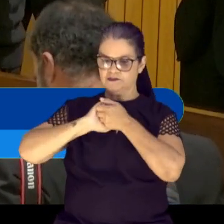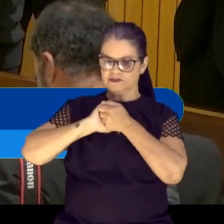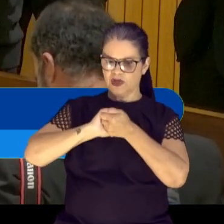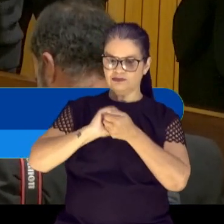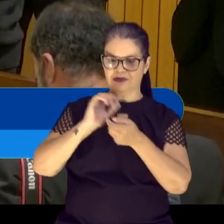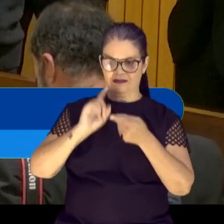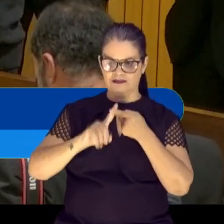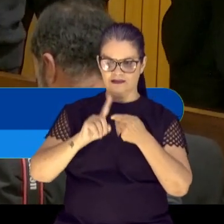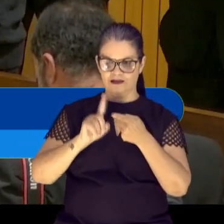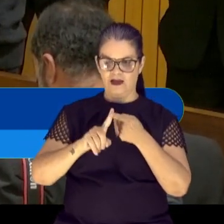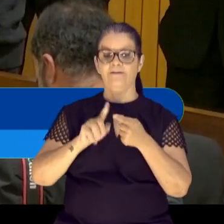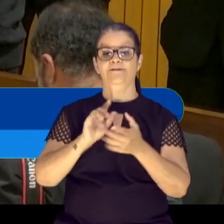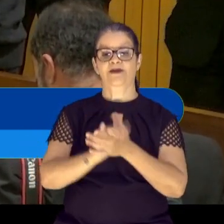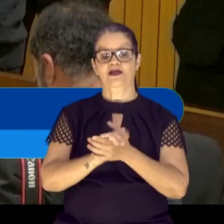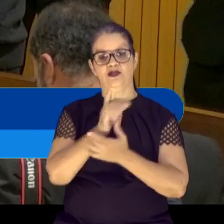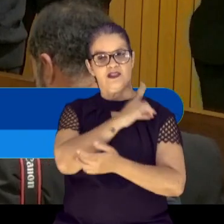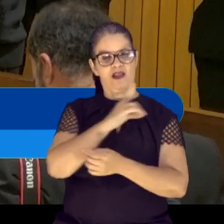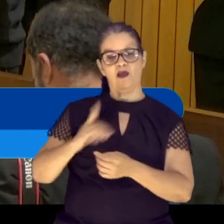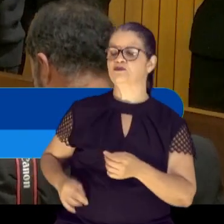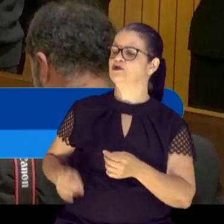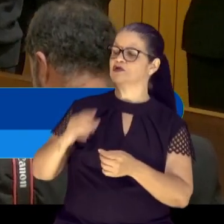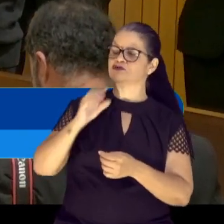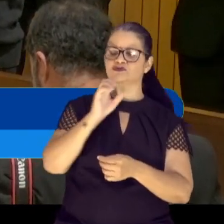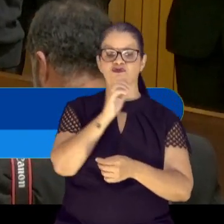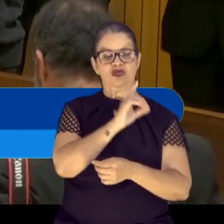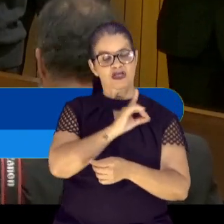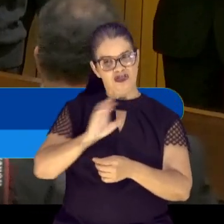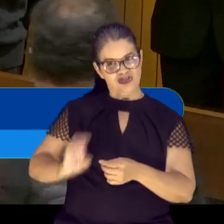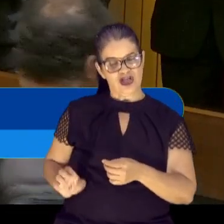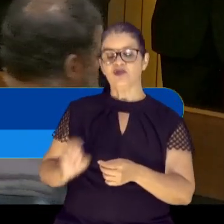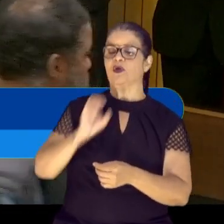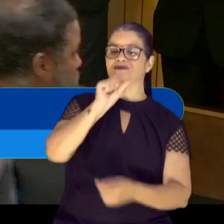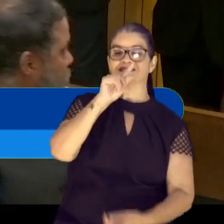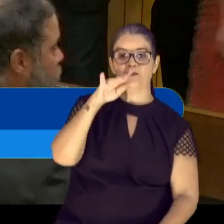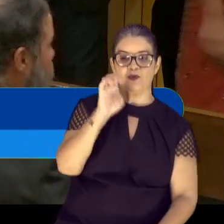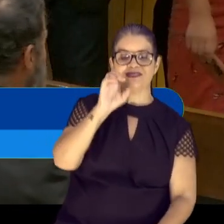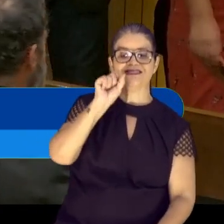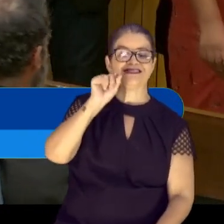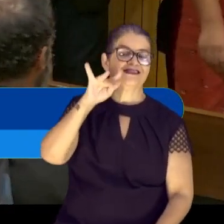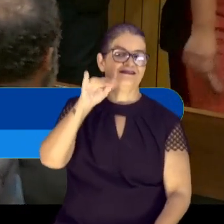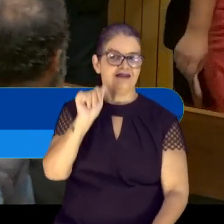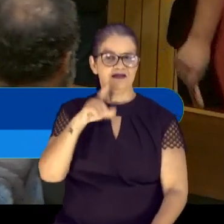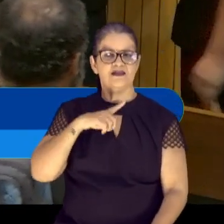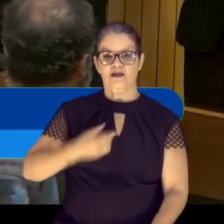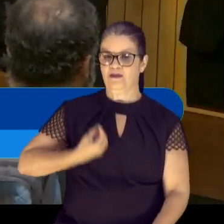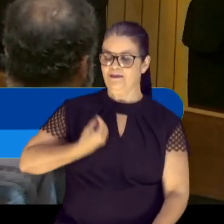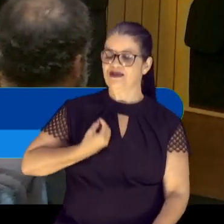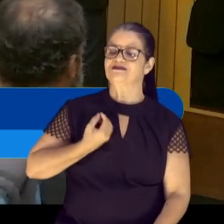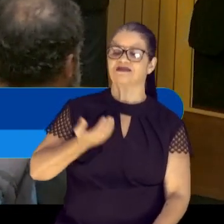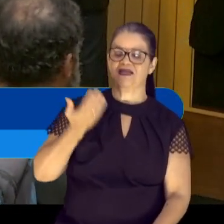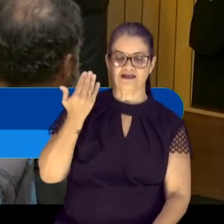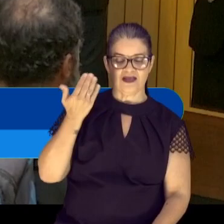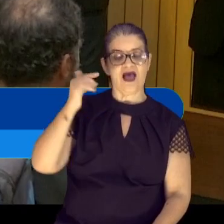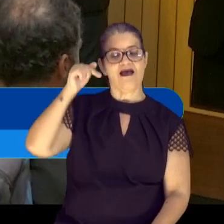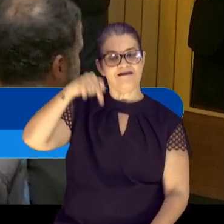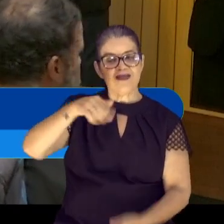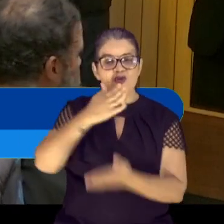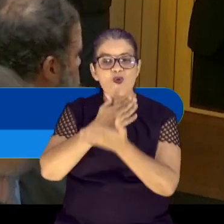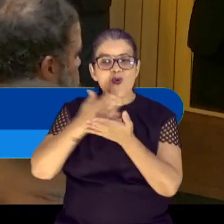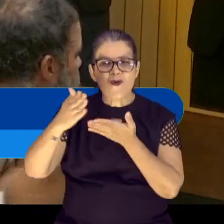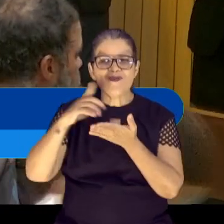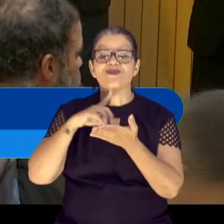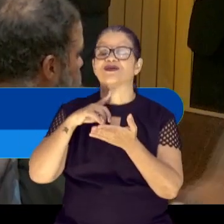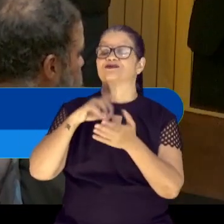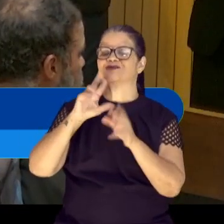também nos deputados e deputadas estaduais, a deputada Simone Santana, que também estava presente aqui no começo dessa sessão.